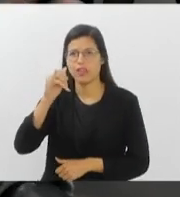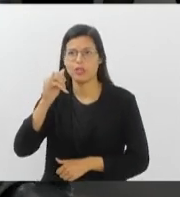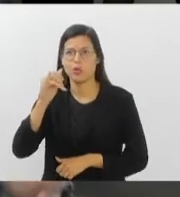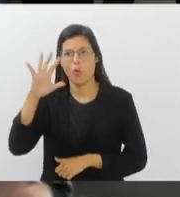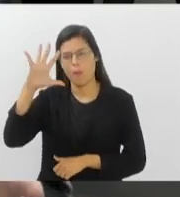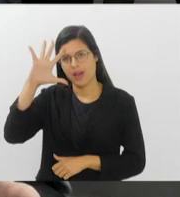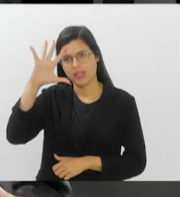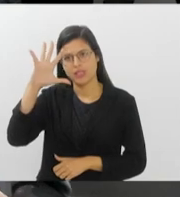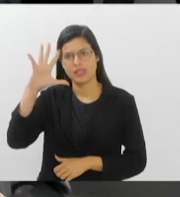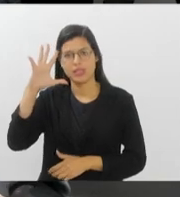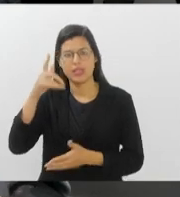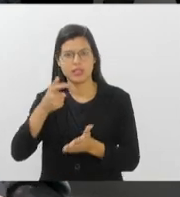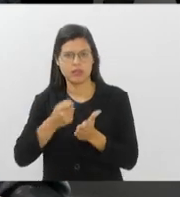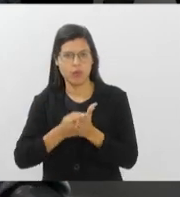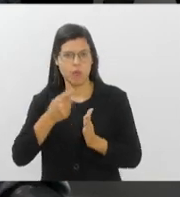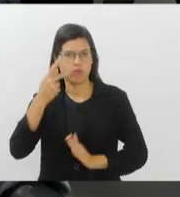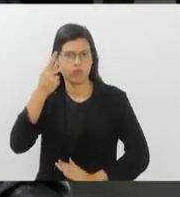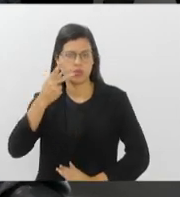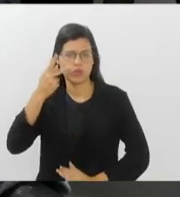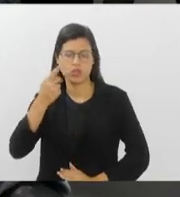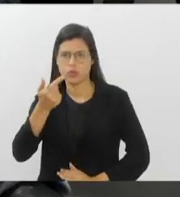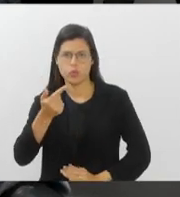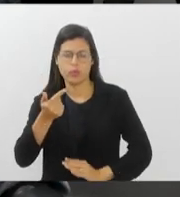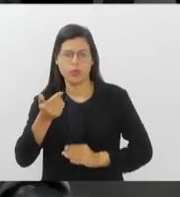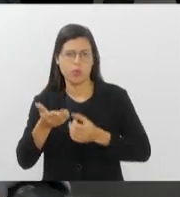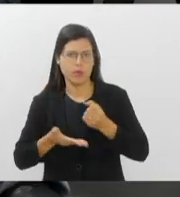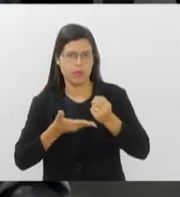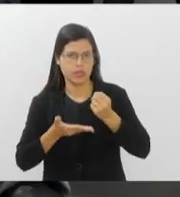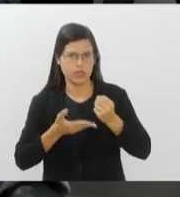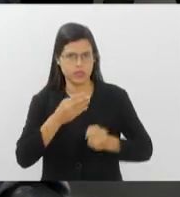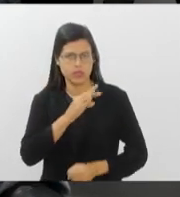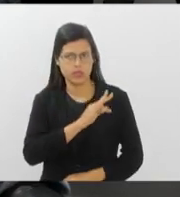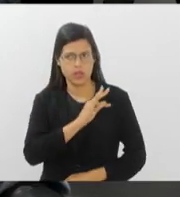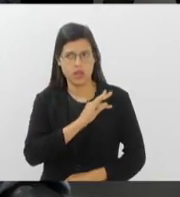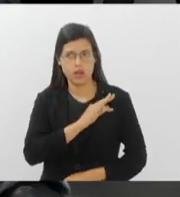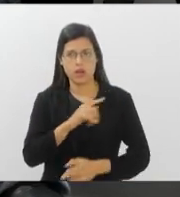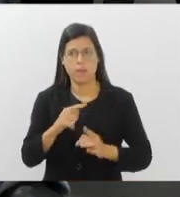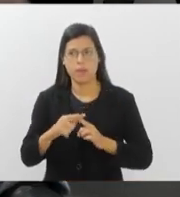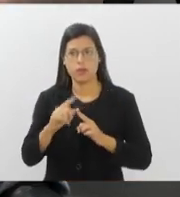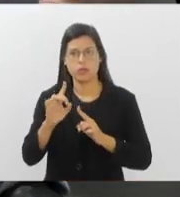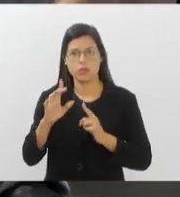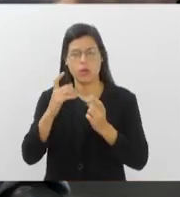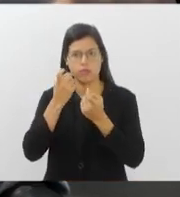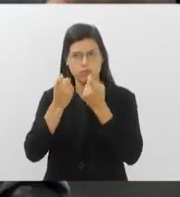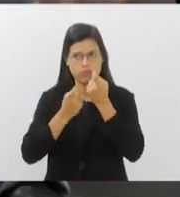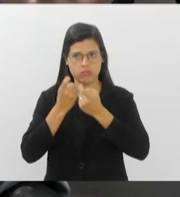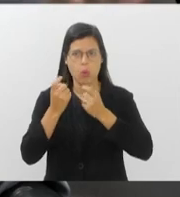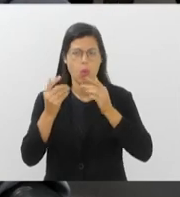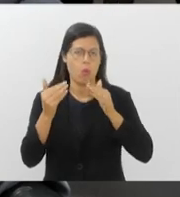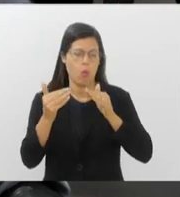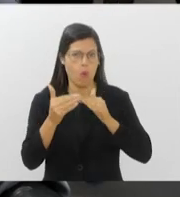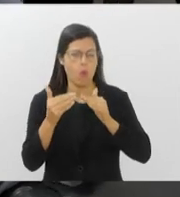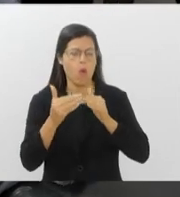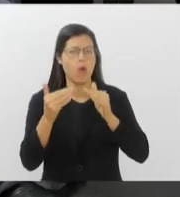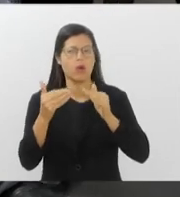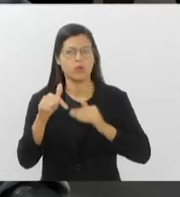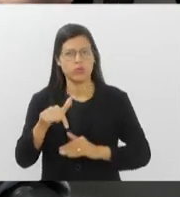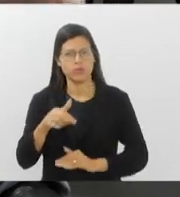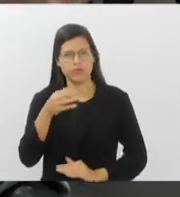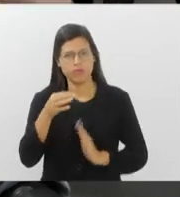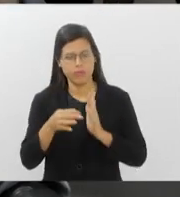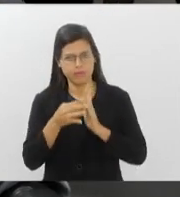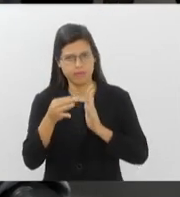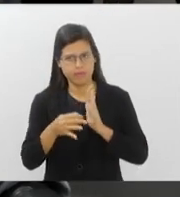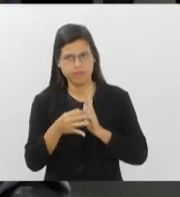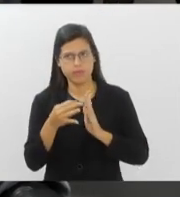sem nenhum fundamento técnico, né? Mas eu só tenho a preocupação, só queria destacar, assim, concordo com o parecer, né, só da